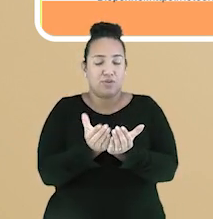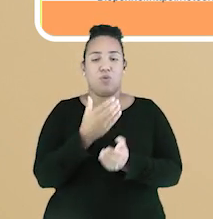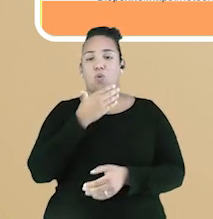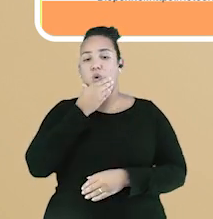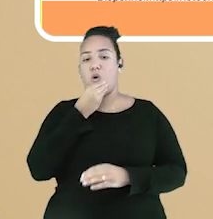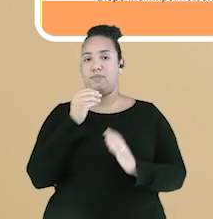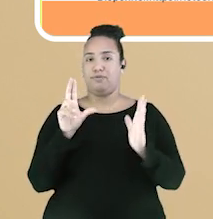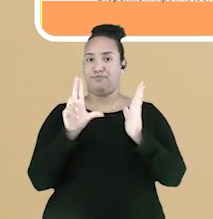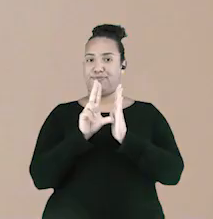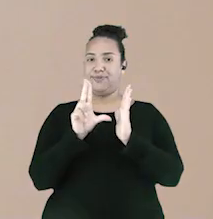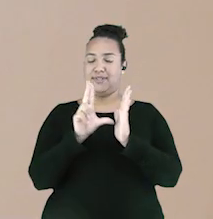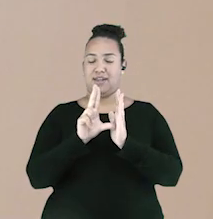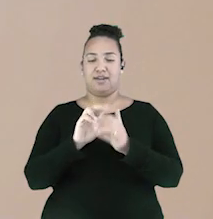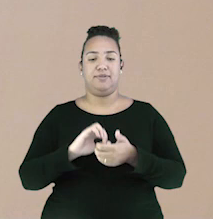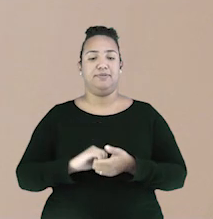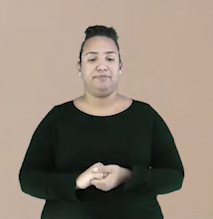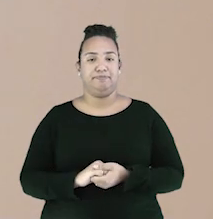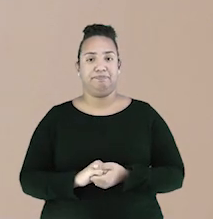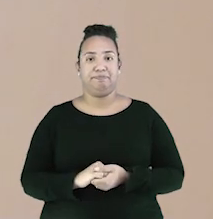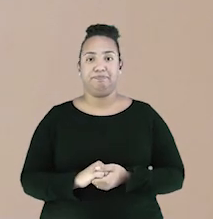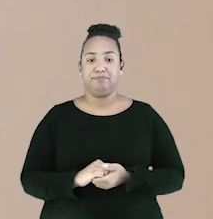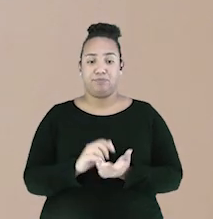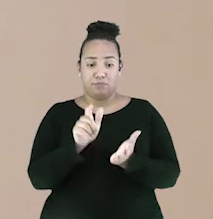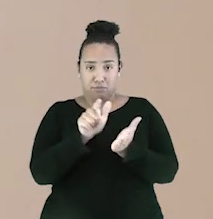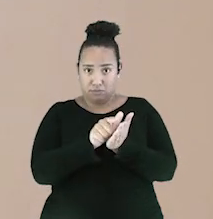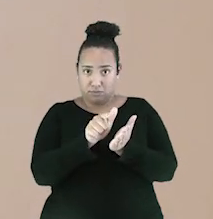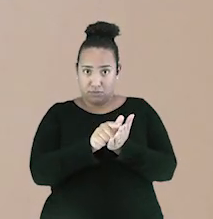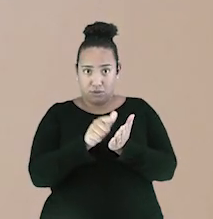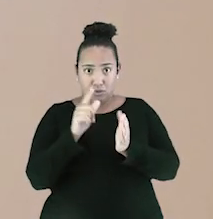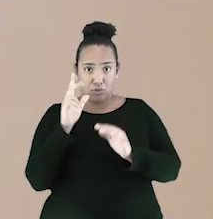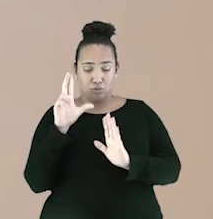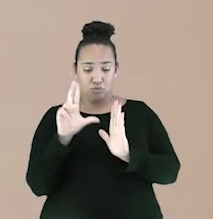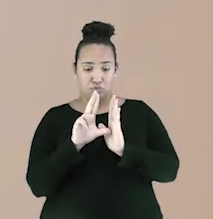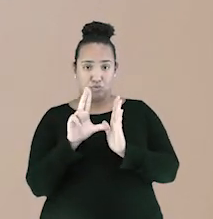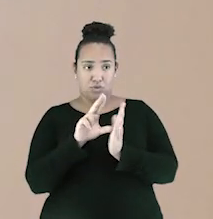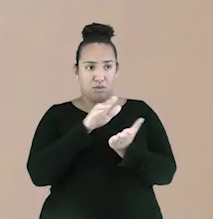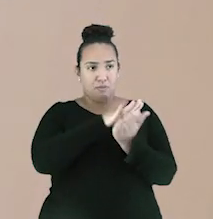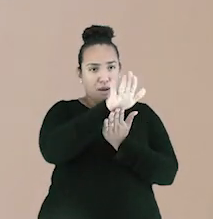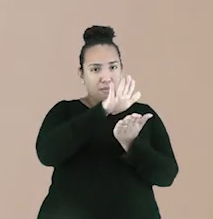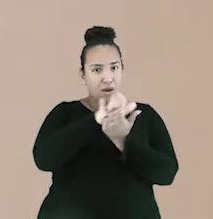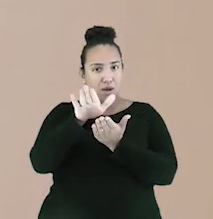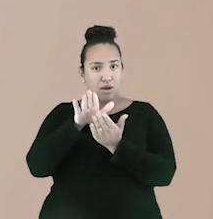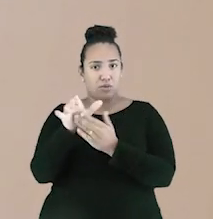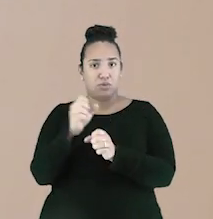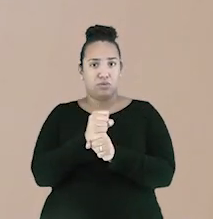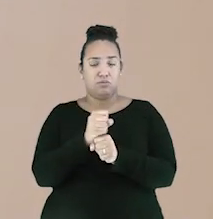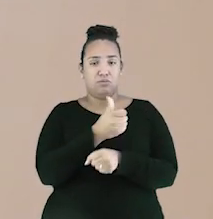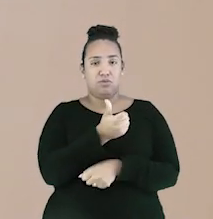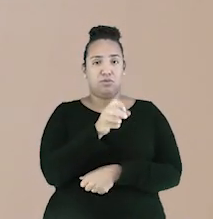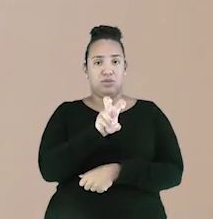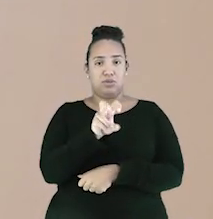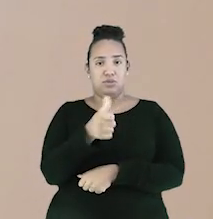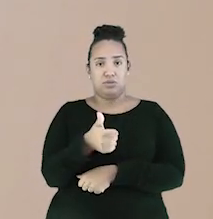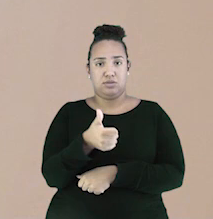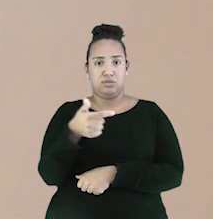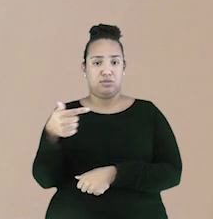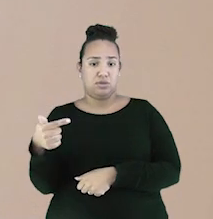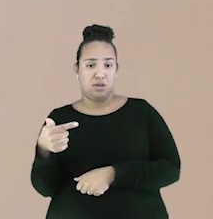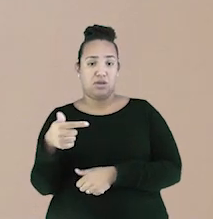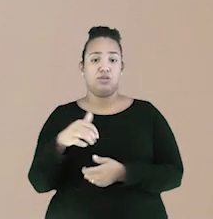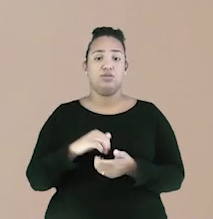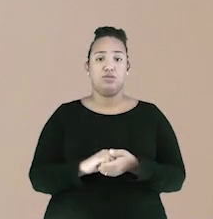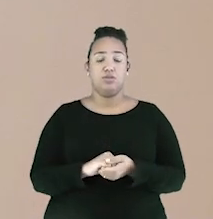por Martinho Lutero. Os panfletos luteranos, que começaram a ser veiculados em 1517, passaram